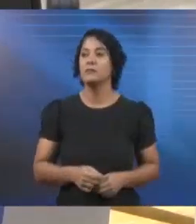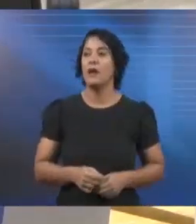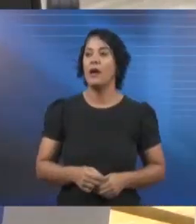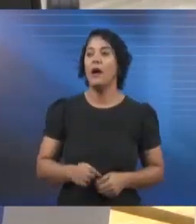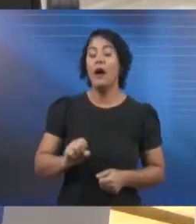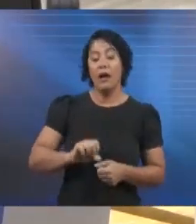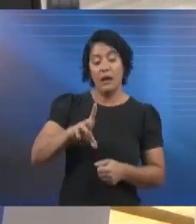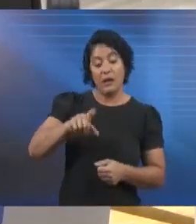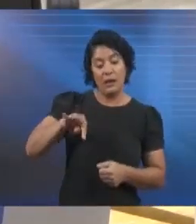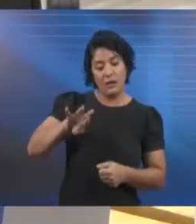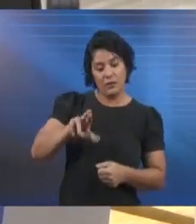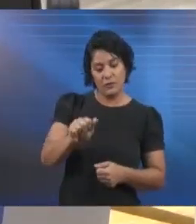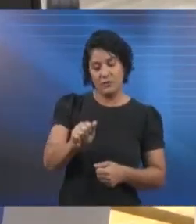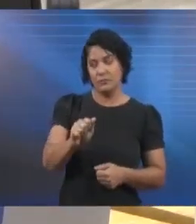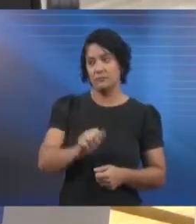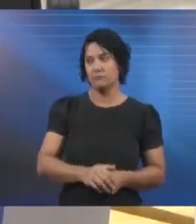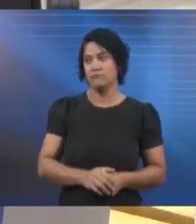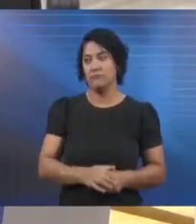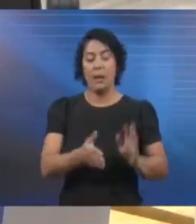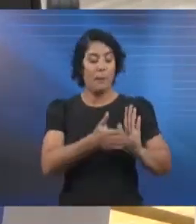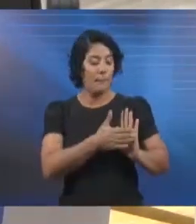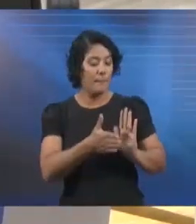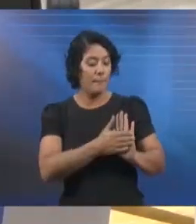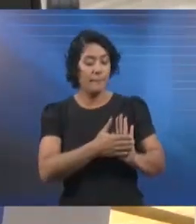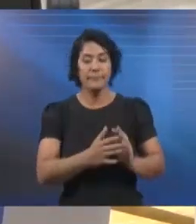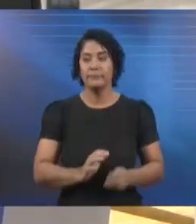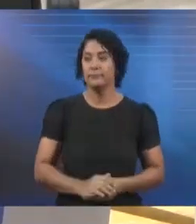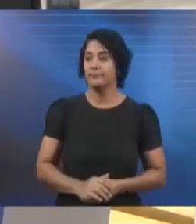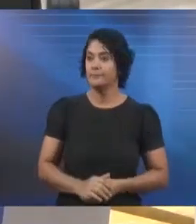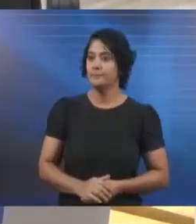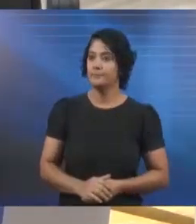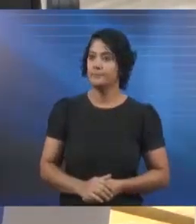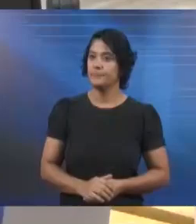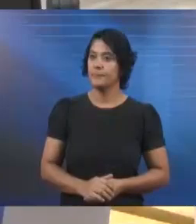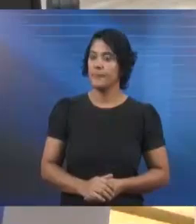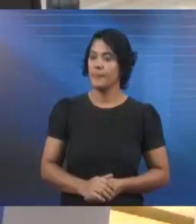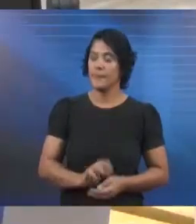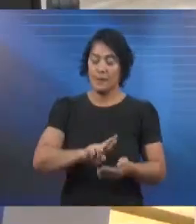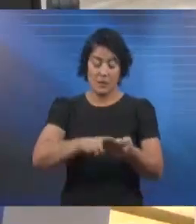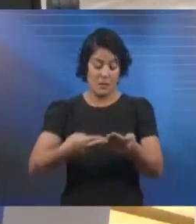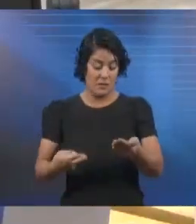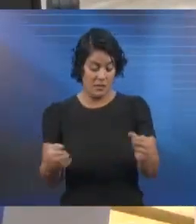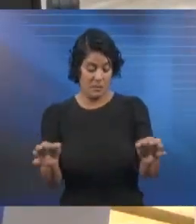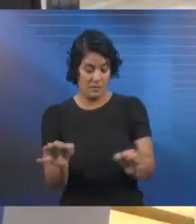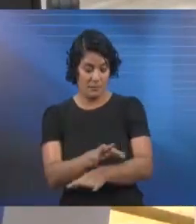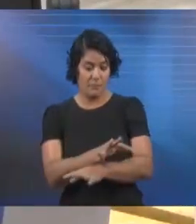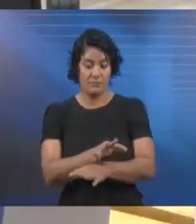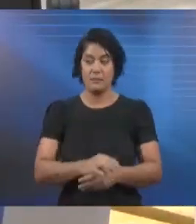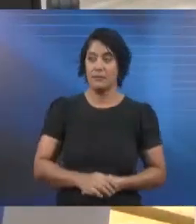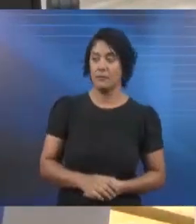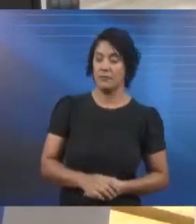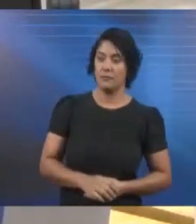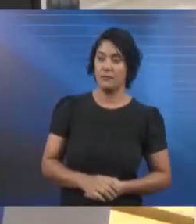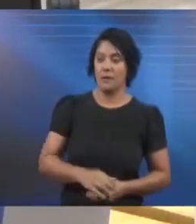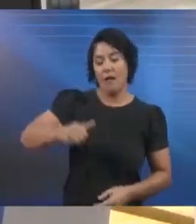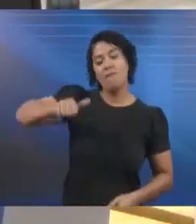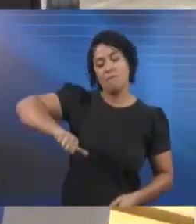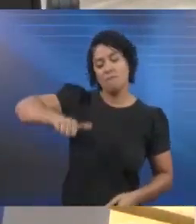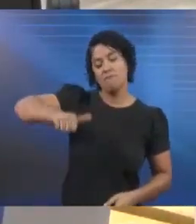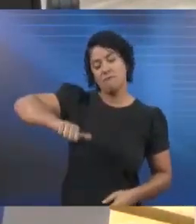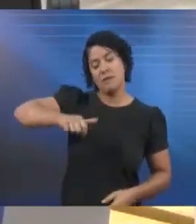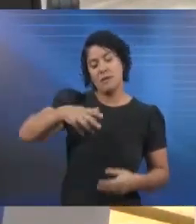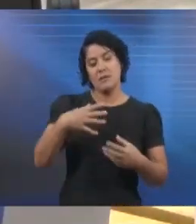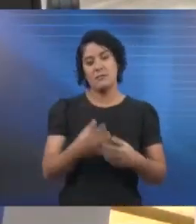extraordinária para que essa matéria fosse pautada e e e o relatório concluído e e e analisado e